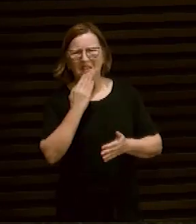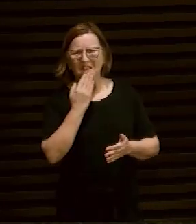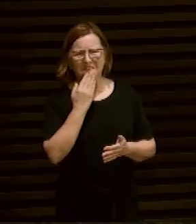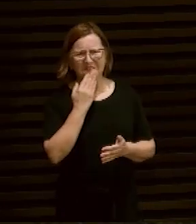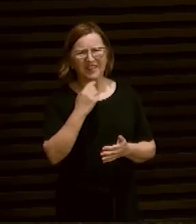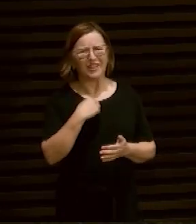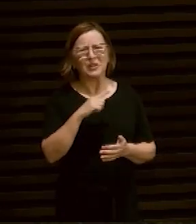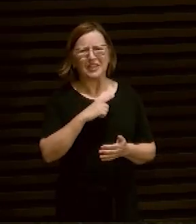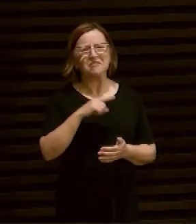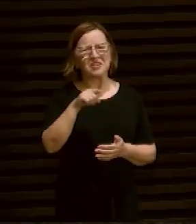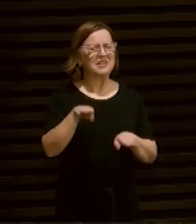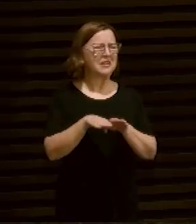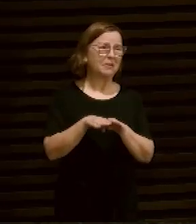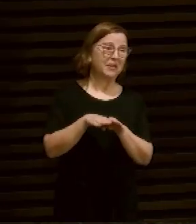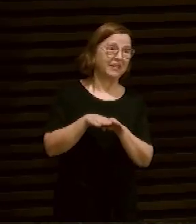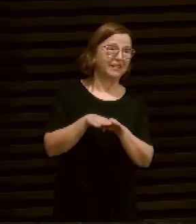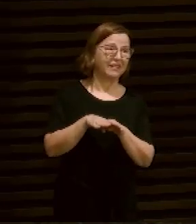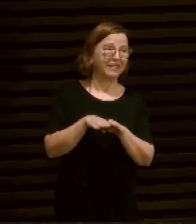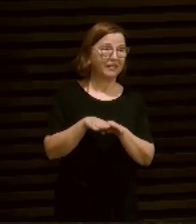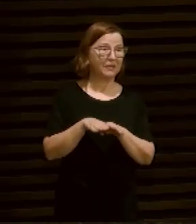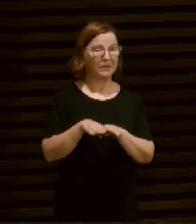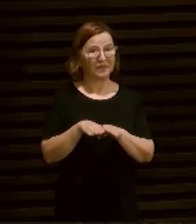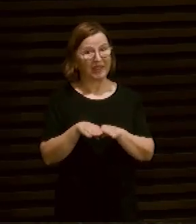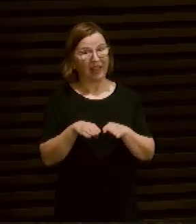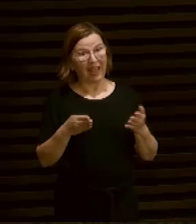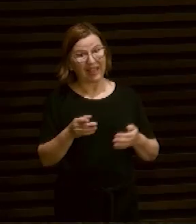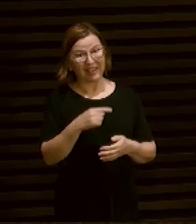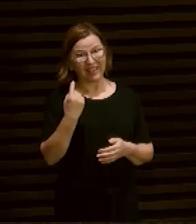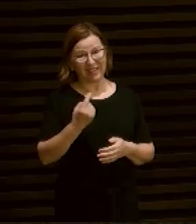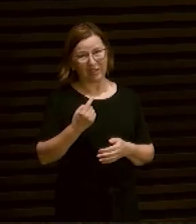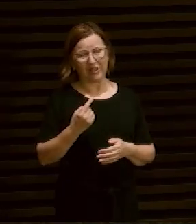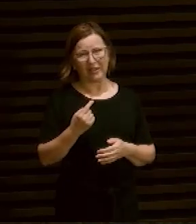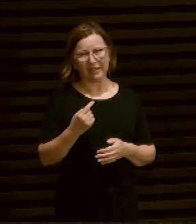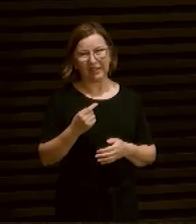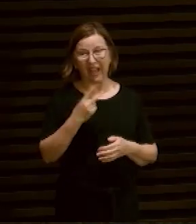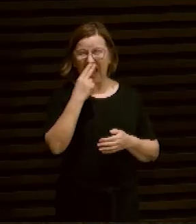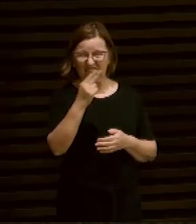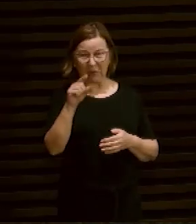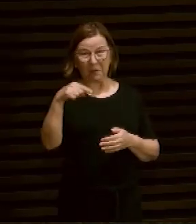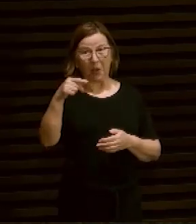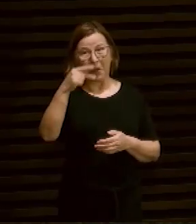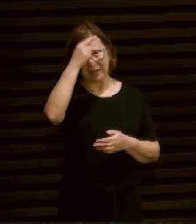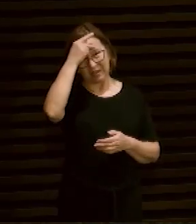você tem. E aí nós pomos essa ideia do outro como sendo